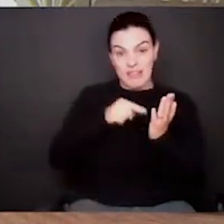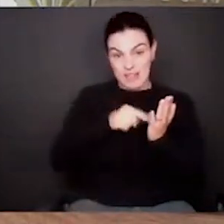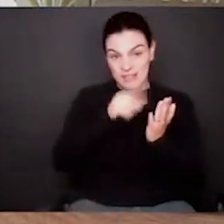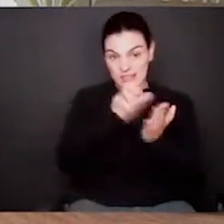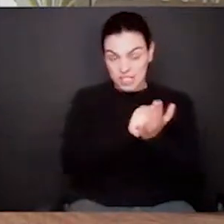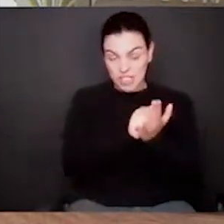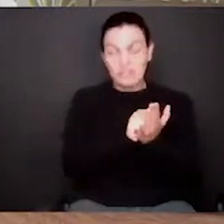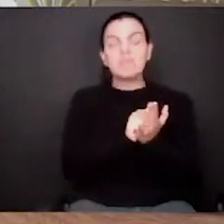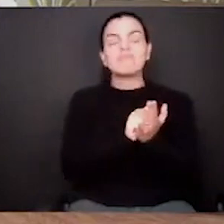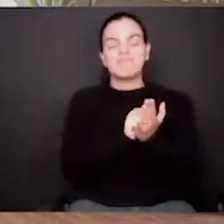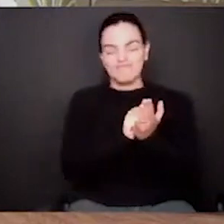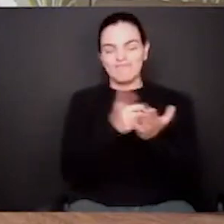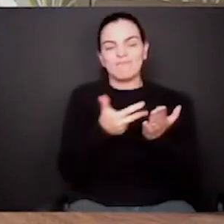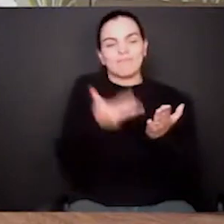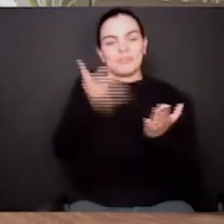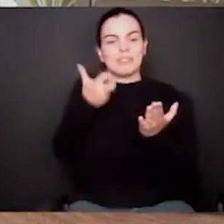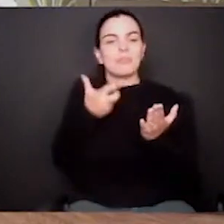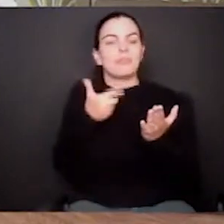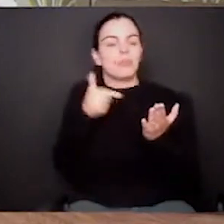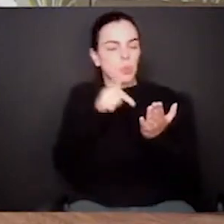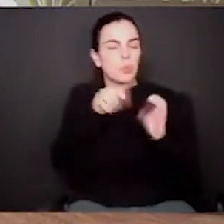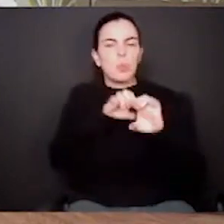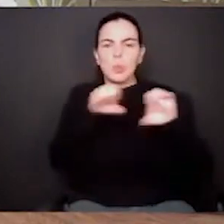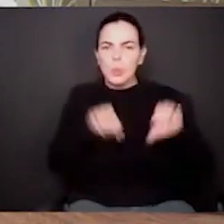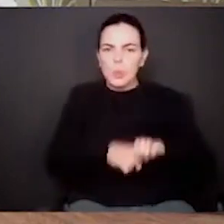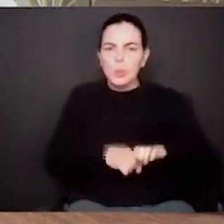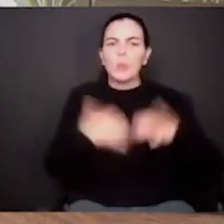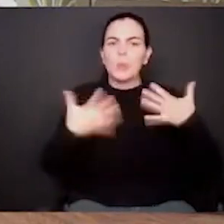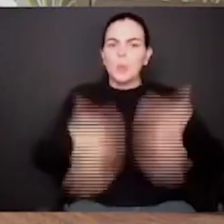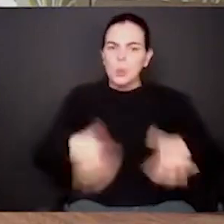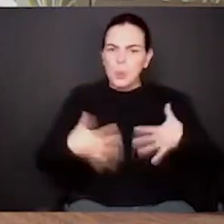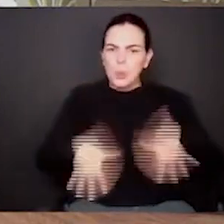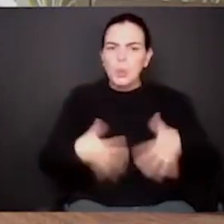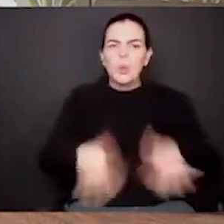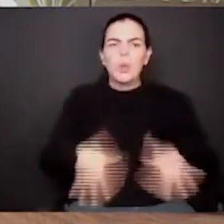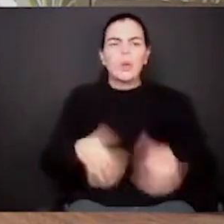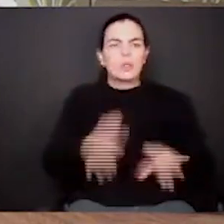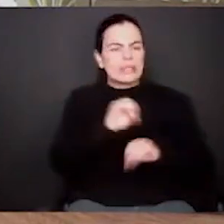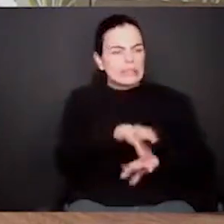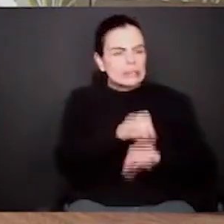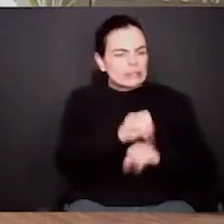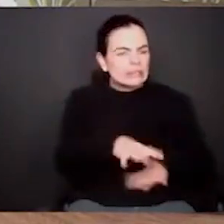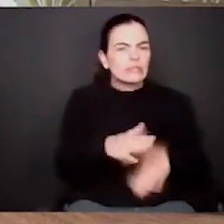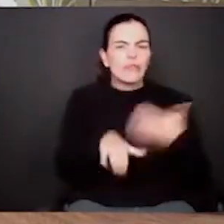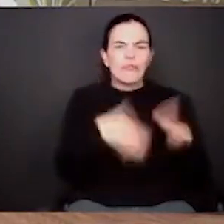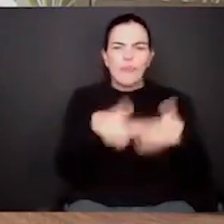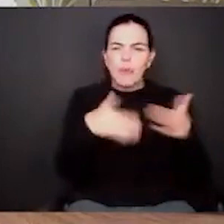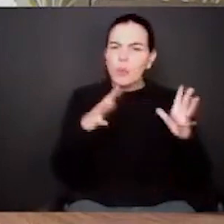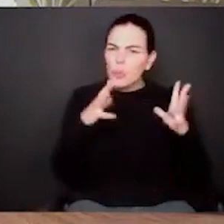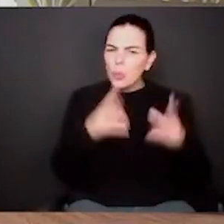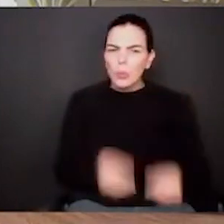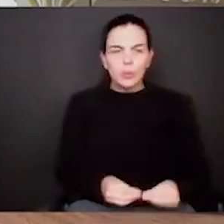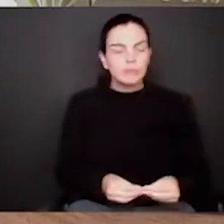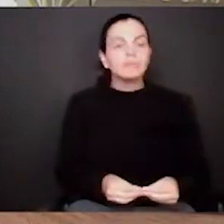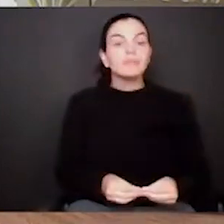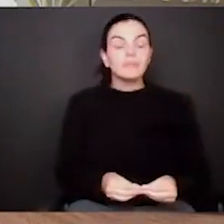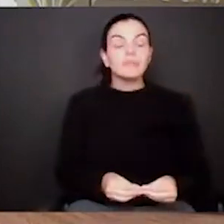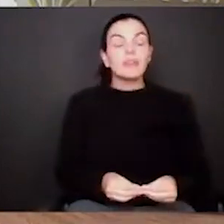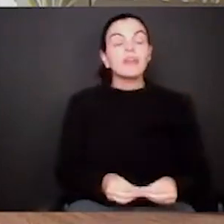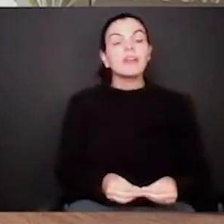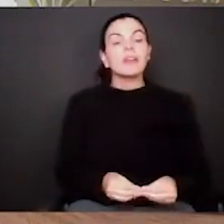de educação, de saúde e desenvolvimento, mas o investimento, eu já vou falar do orçamento